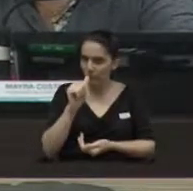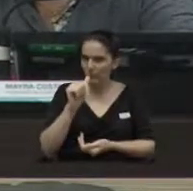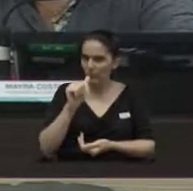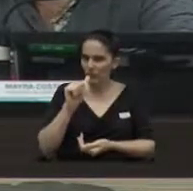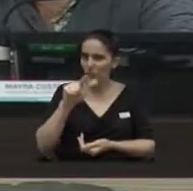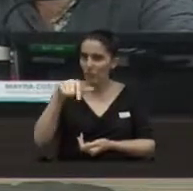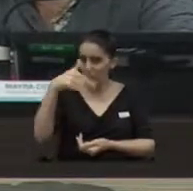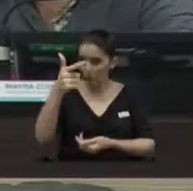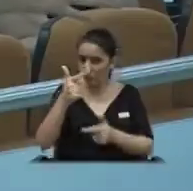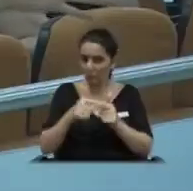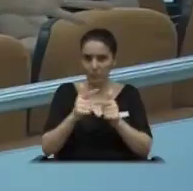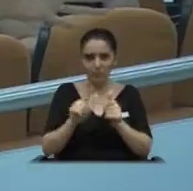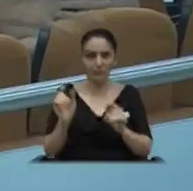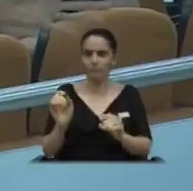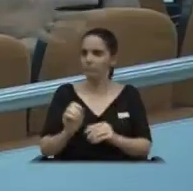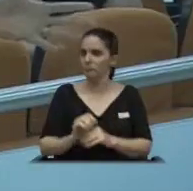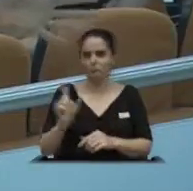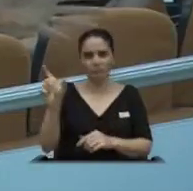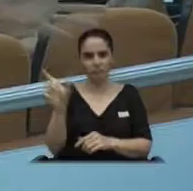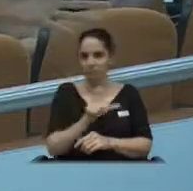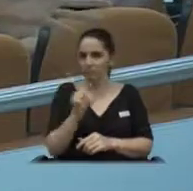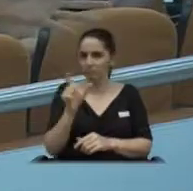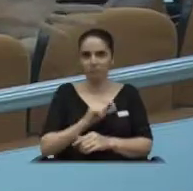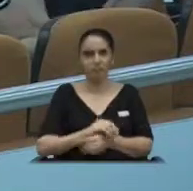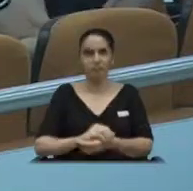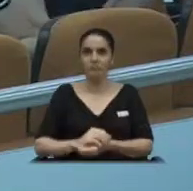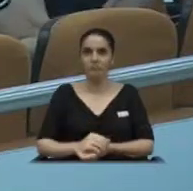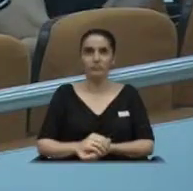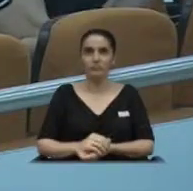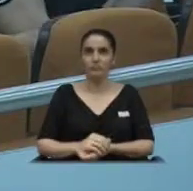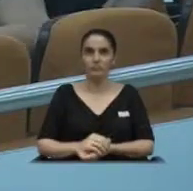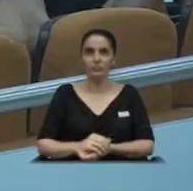dessa natureza? Não usou mais ainda, né? Tá.